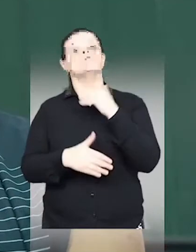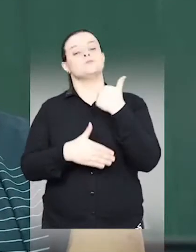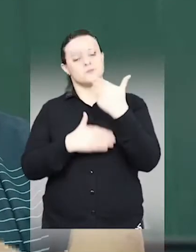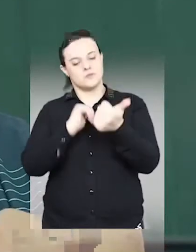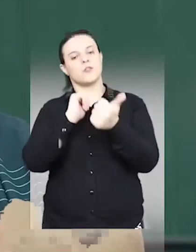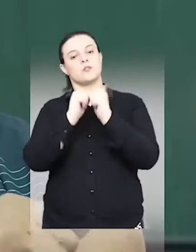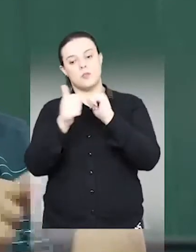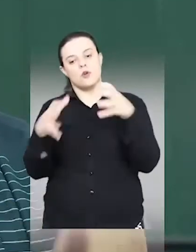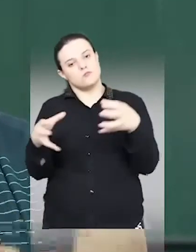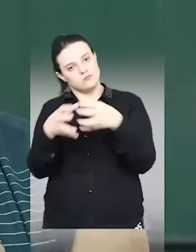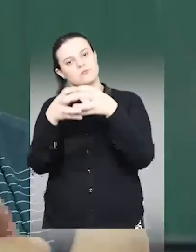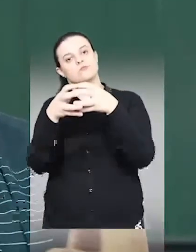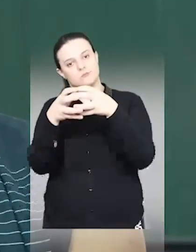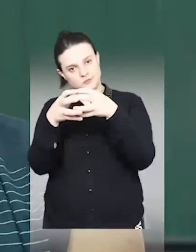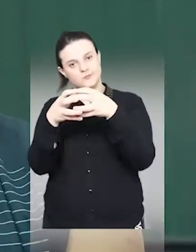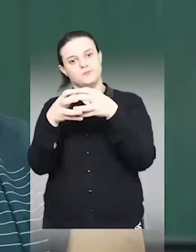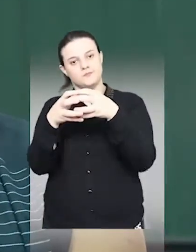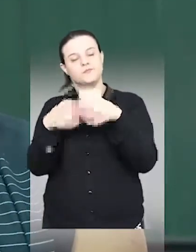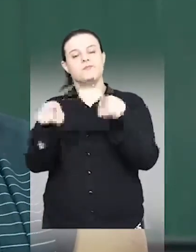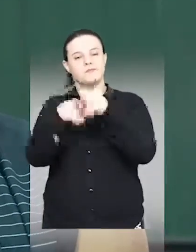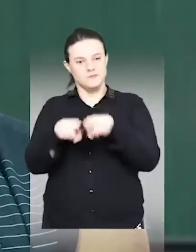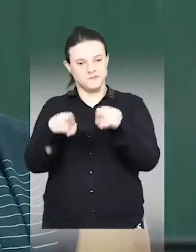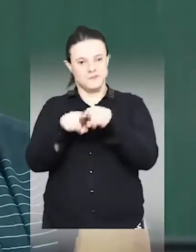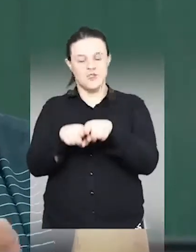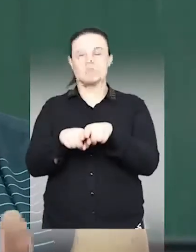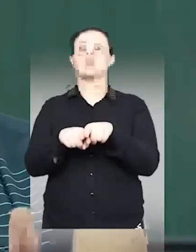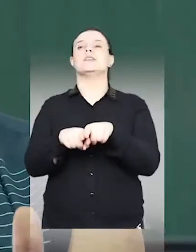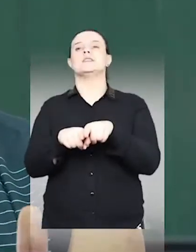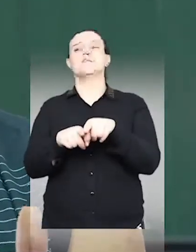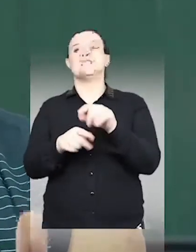e o esporte ser coletivo